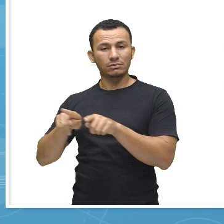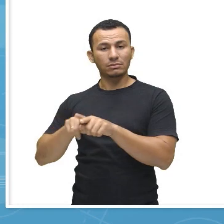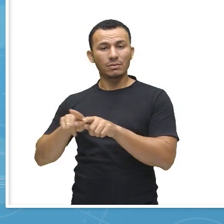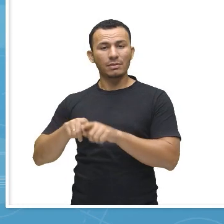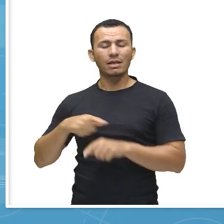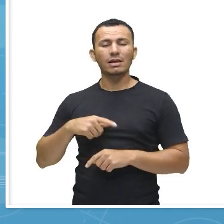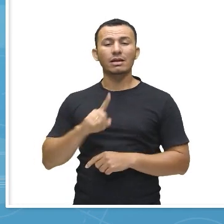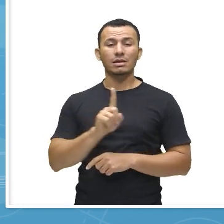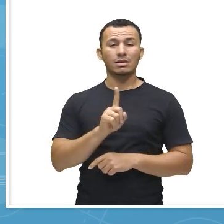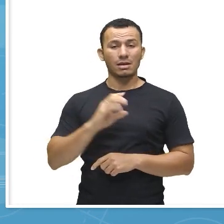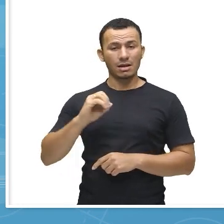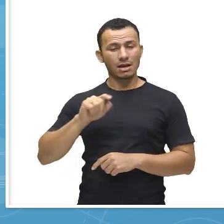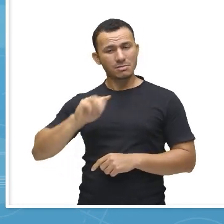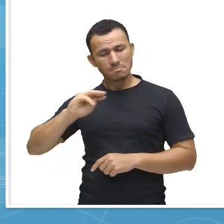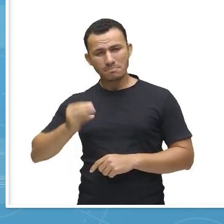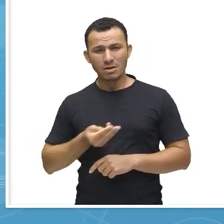com